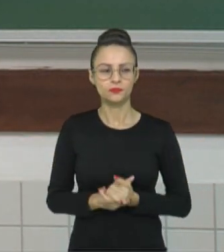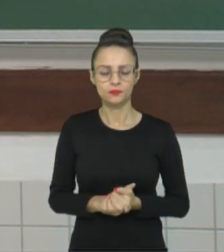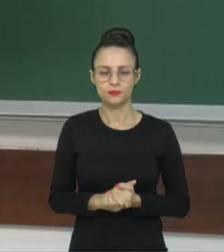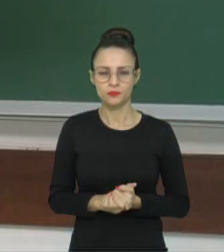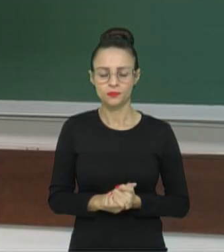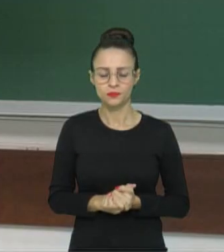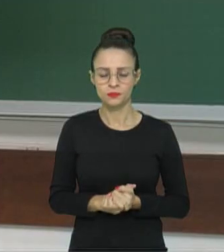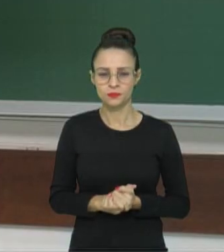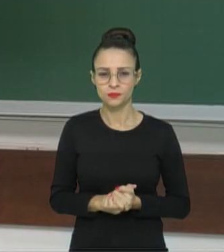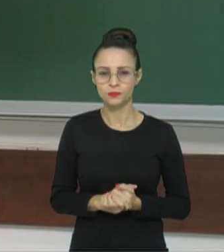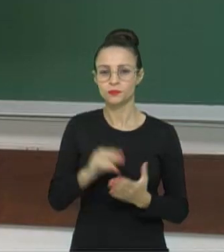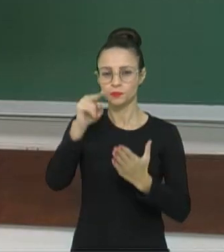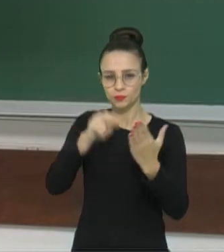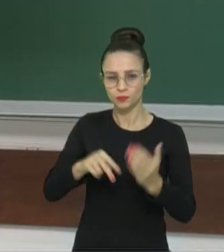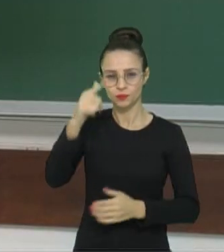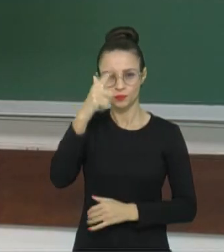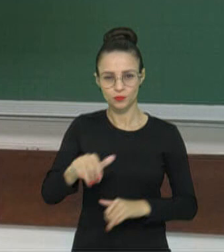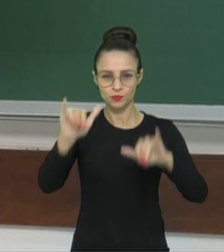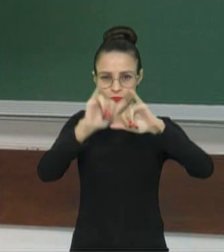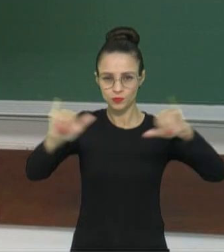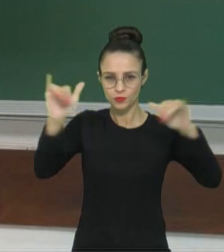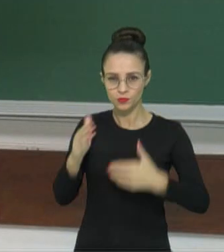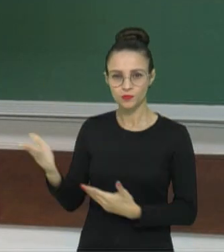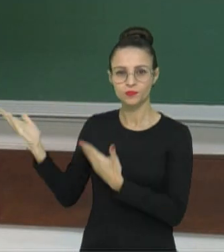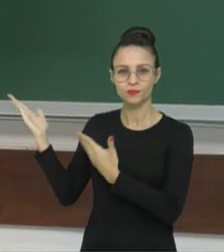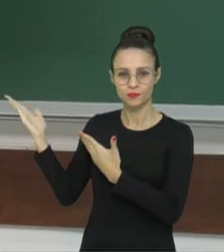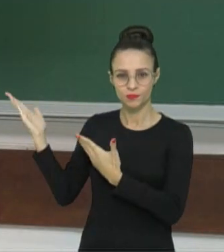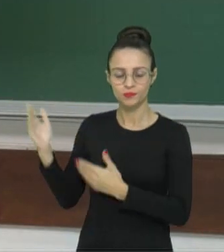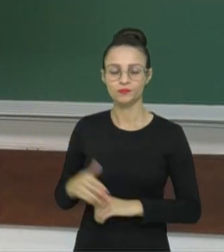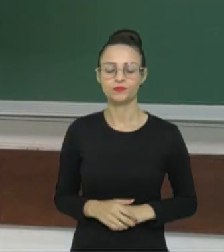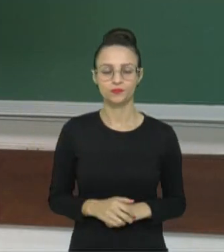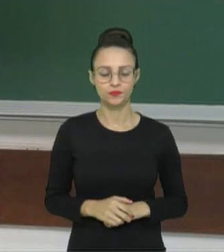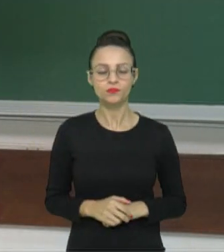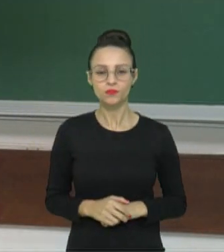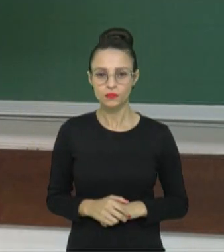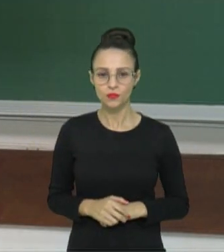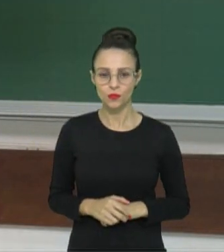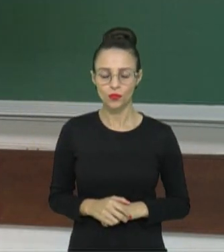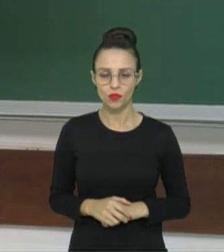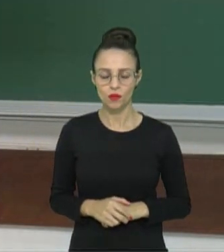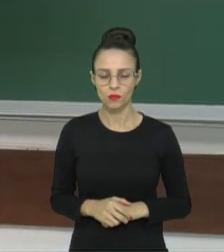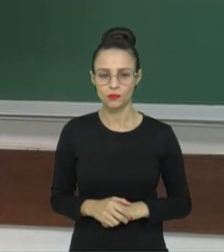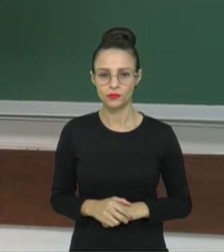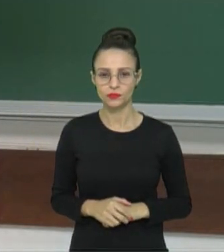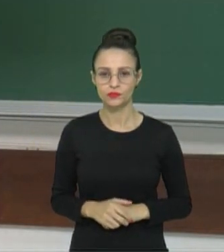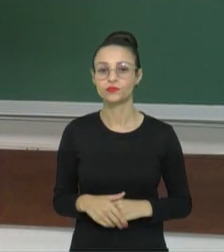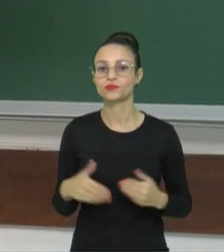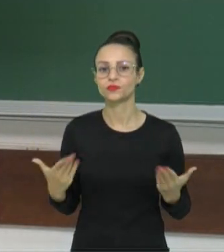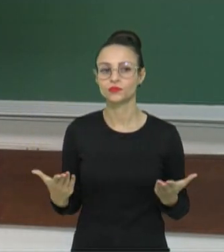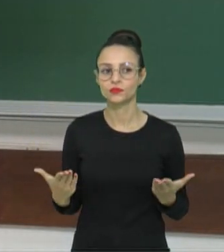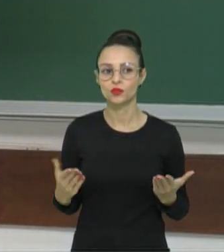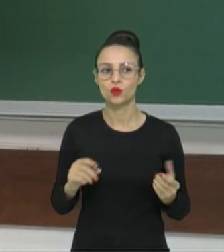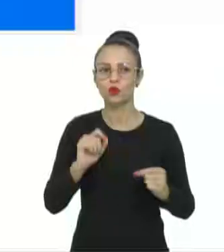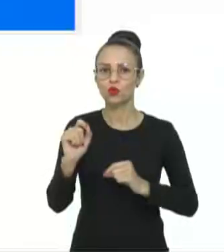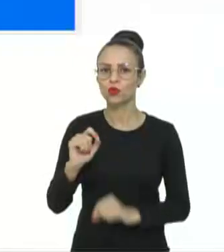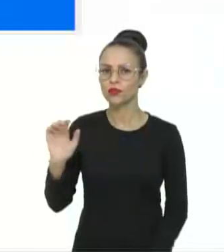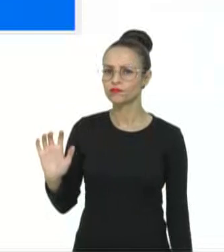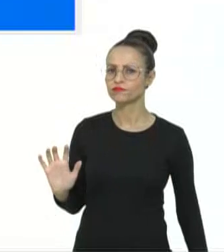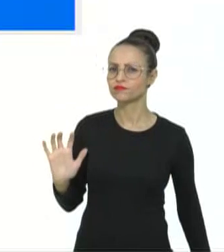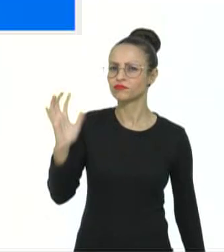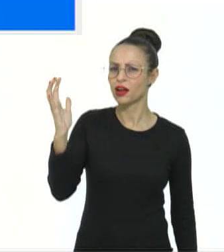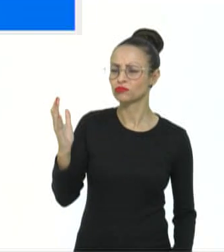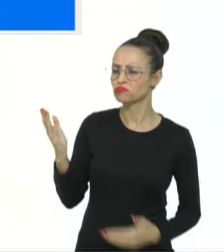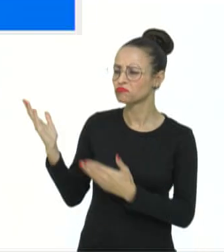o anúncio. Então, esse anúncio aqui do Magazine Luiza, nós vamos relê-lo. E qual fato poderia gerar